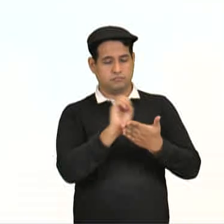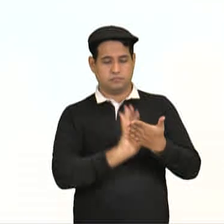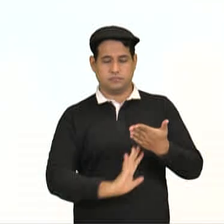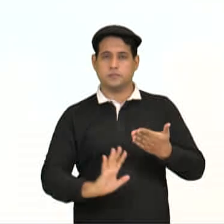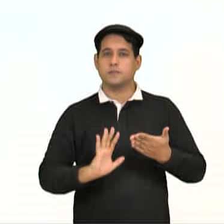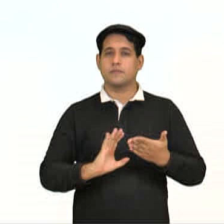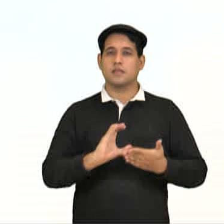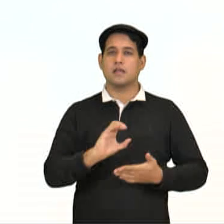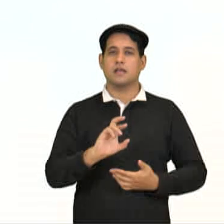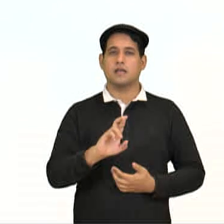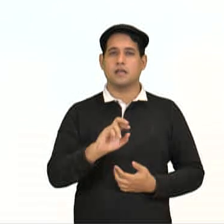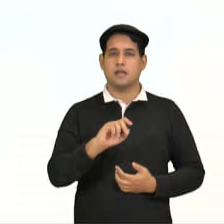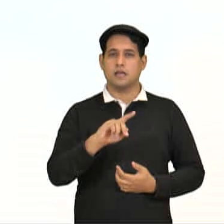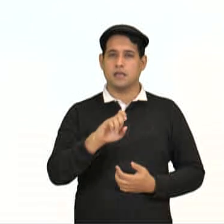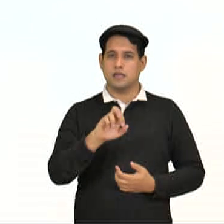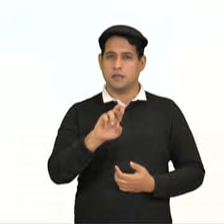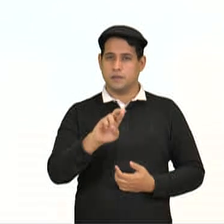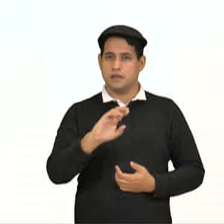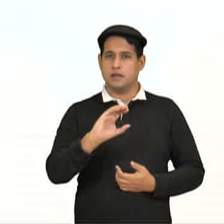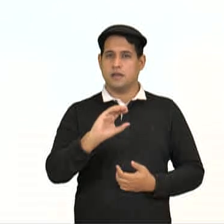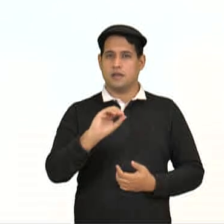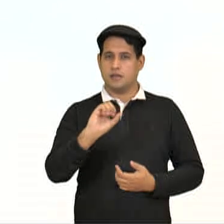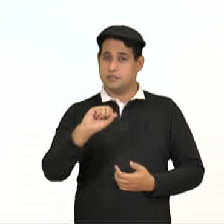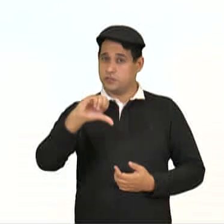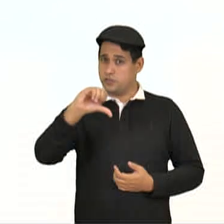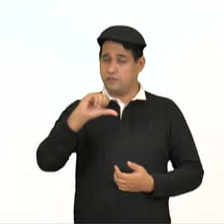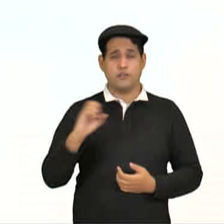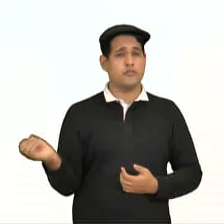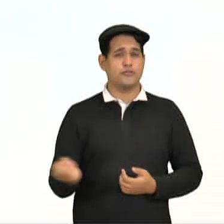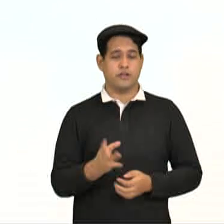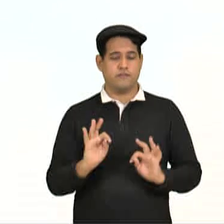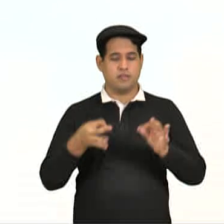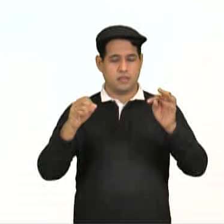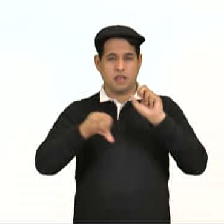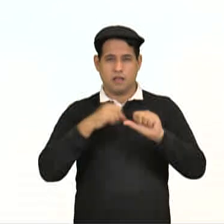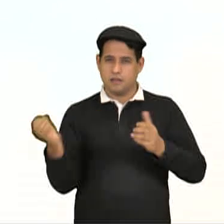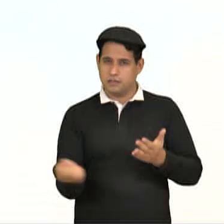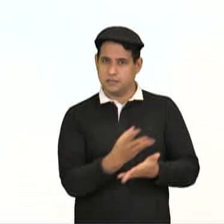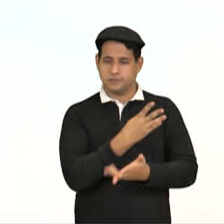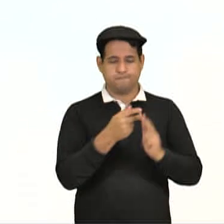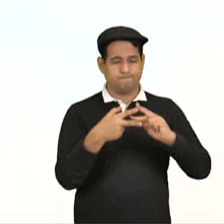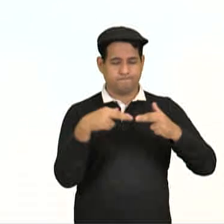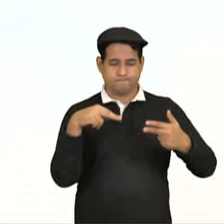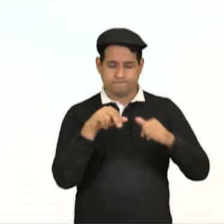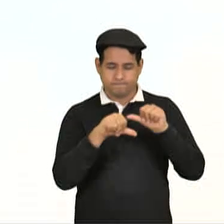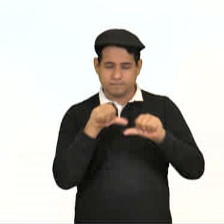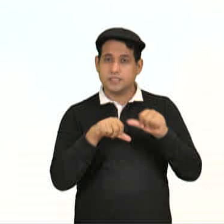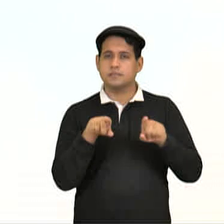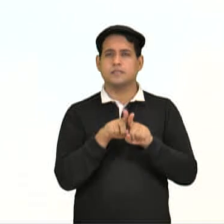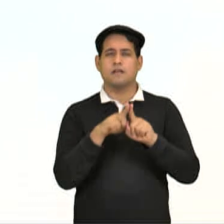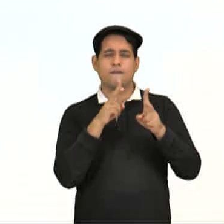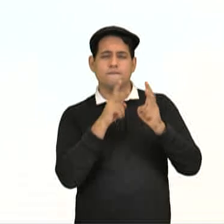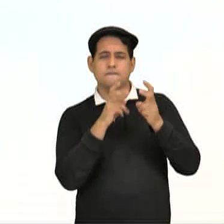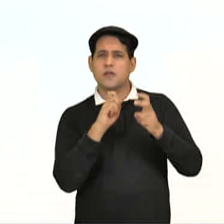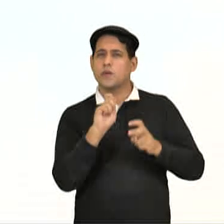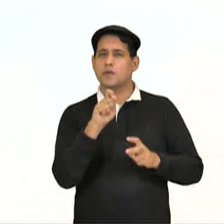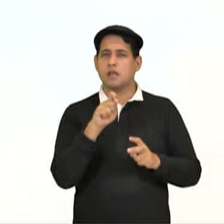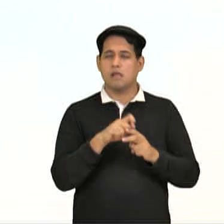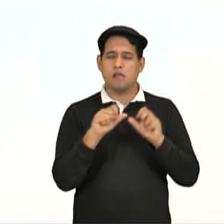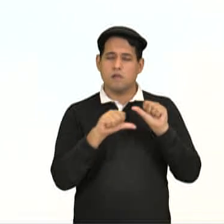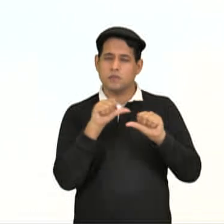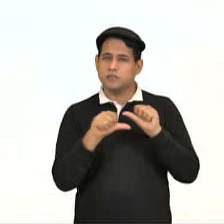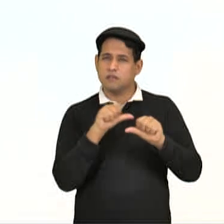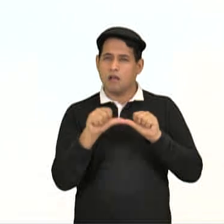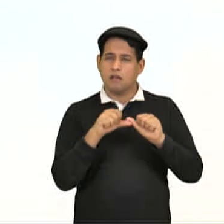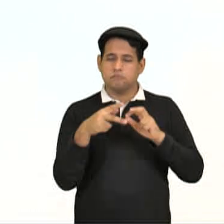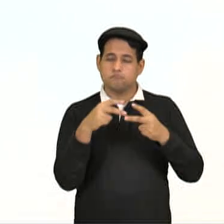A CRISPR-Cas9 é uma nova técnica revolucionária para a edição de genomas que permite identificar e modificar